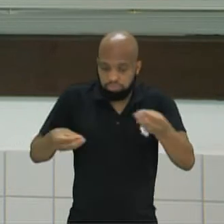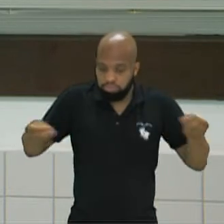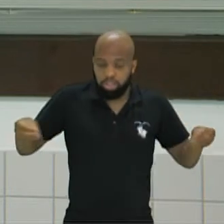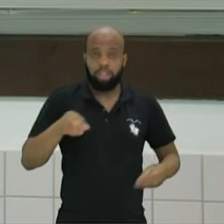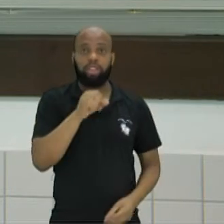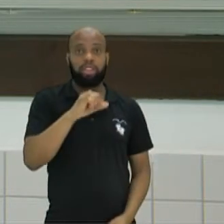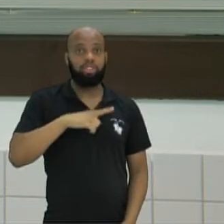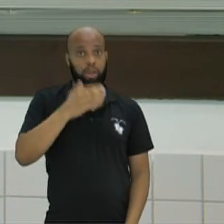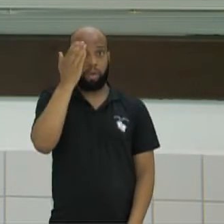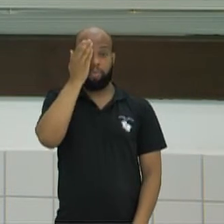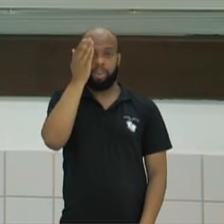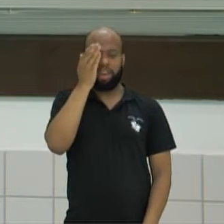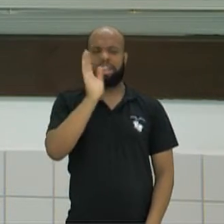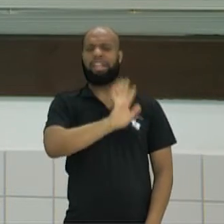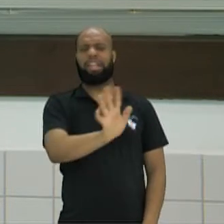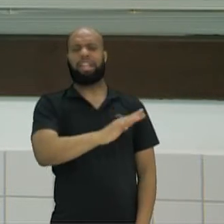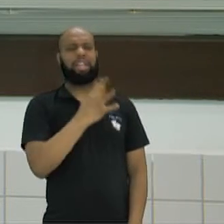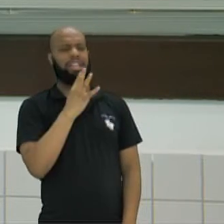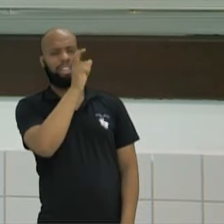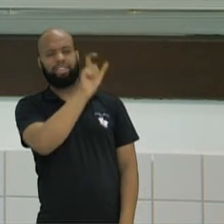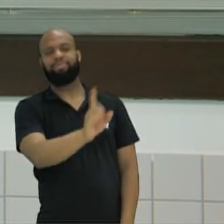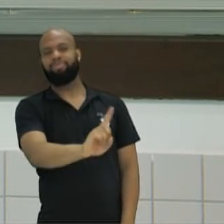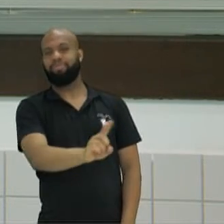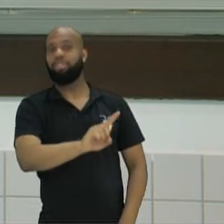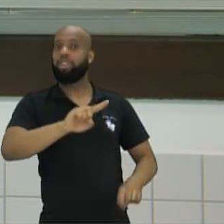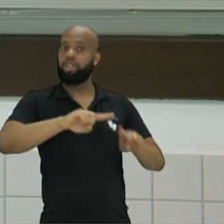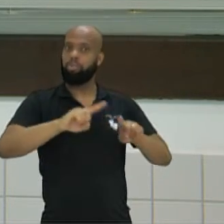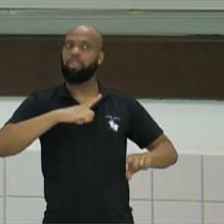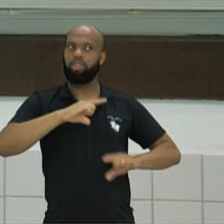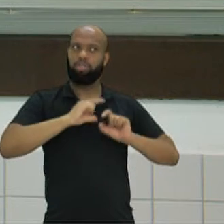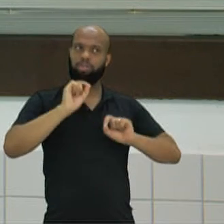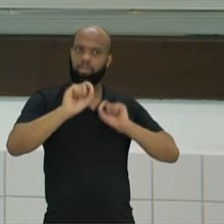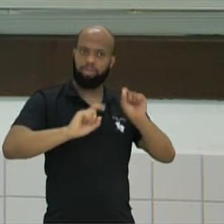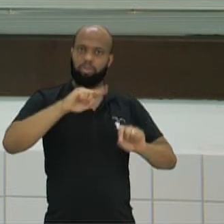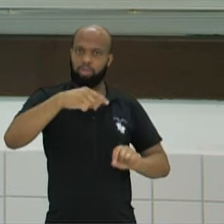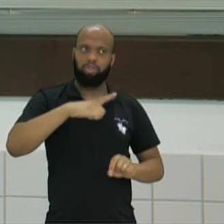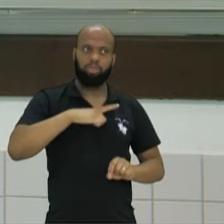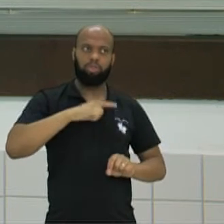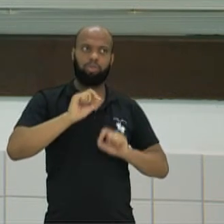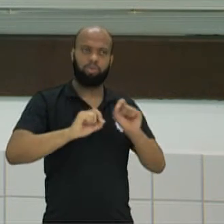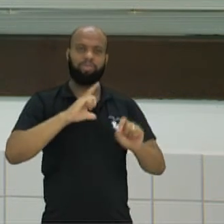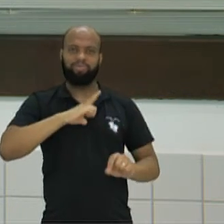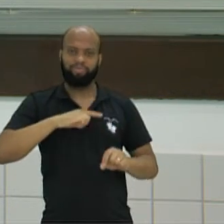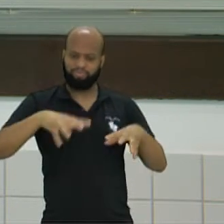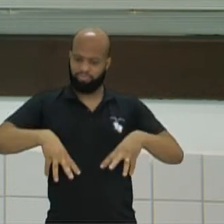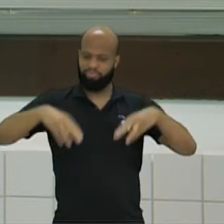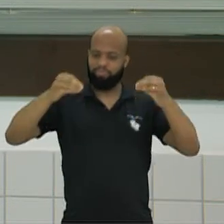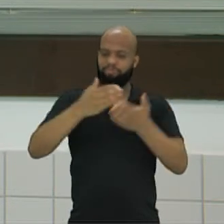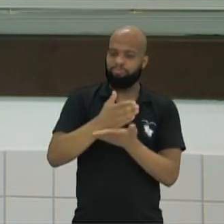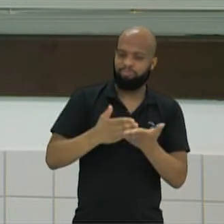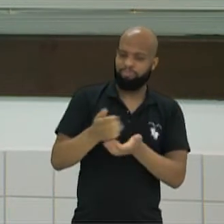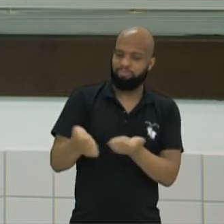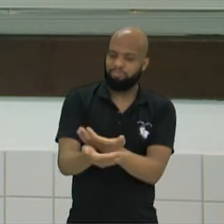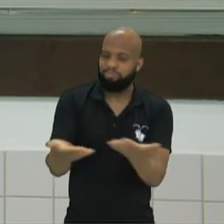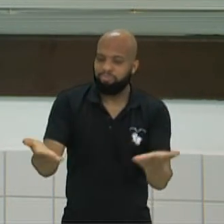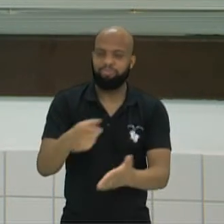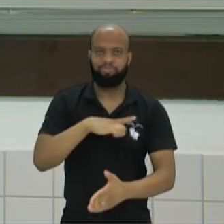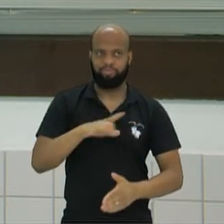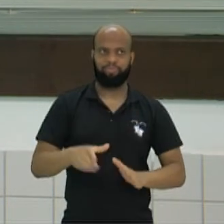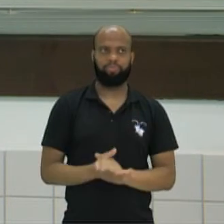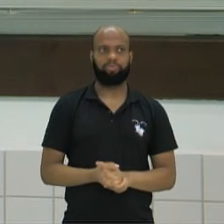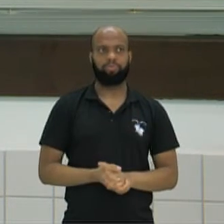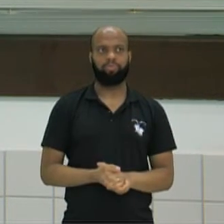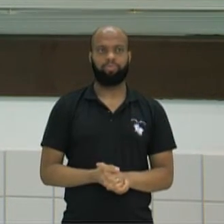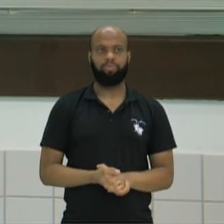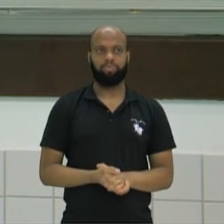acaso um pirata fosse pego, não, eu nunca ouvi falar desse cara. Mas depois apareciam lá no palácio, né, de Buckingham, como diz o outro, né, dividindo ali as... bonito.